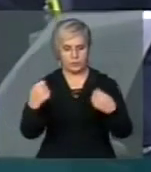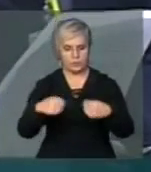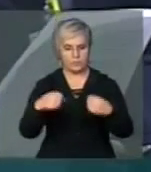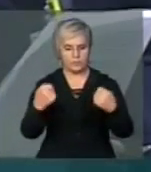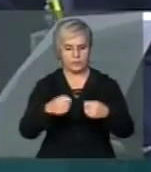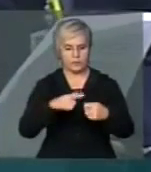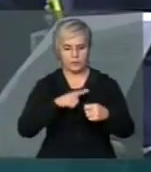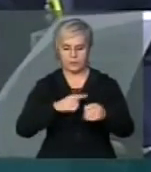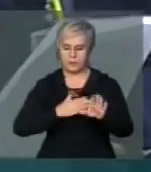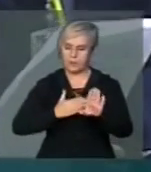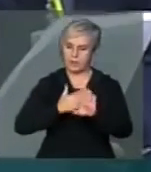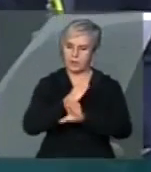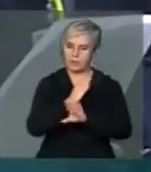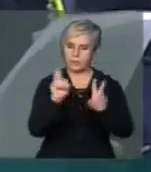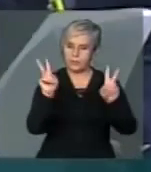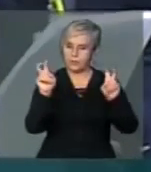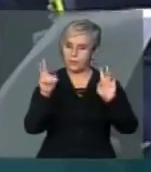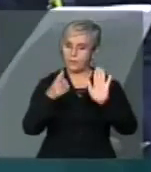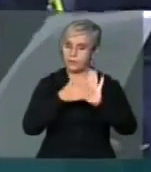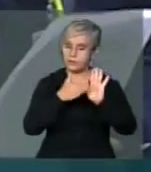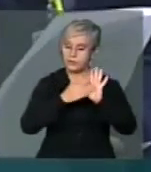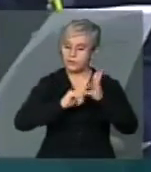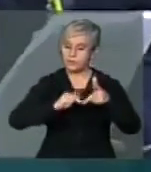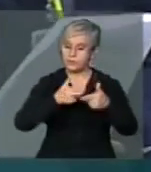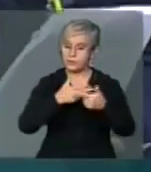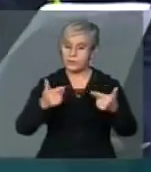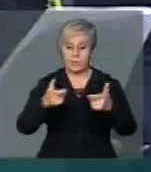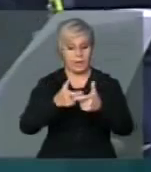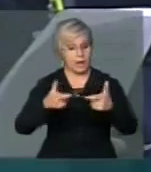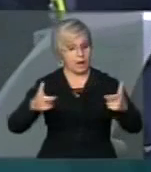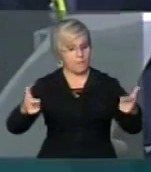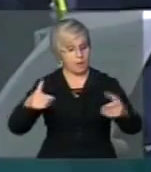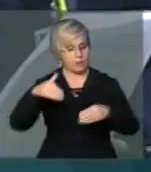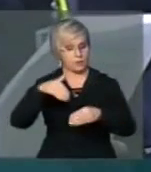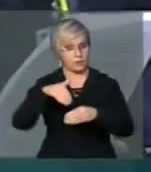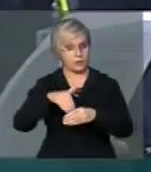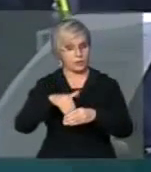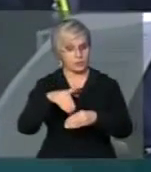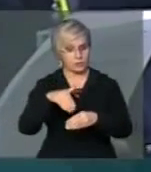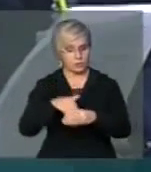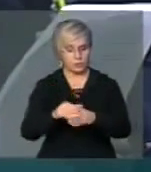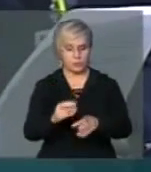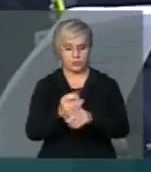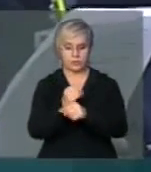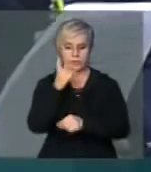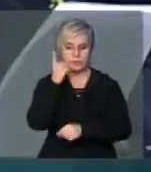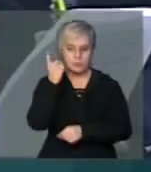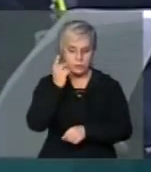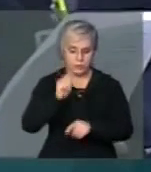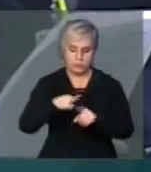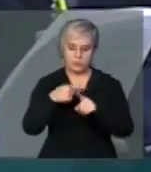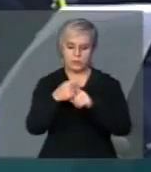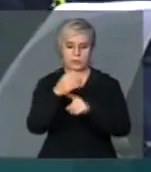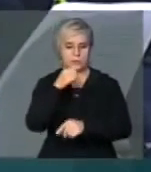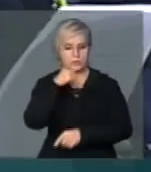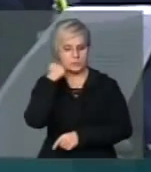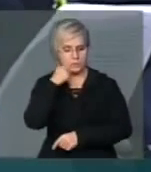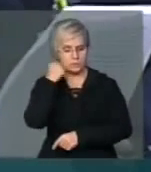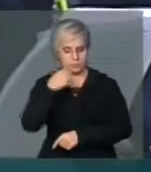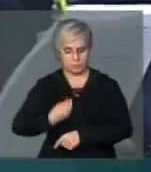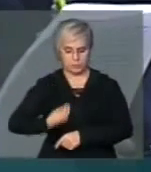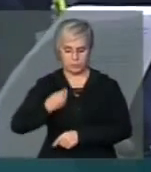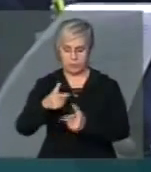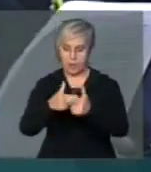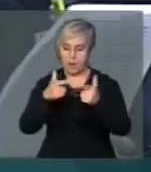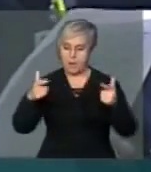para a aprovação de uma determinada proposição a maioria dos votos, tanto dos deputados quanto dos senadores, presentes a